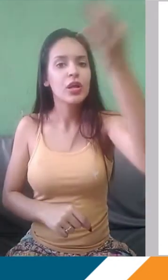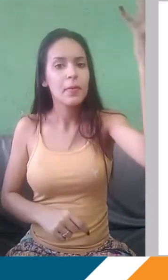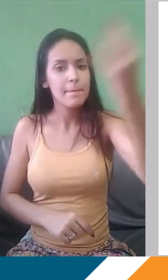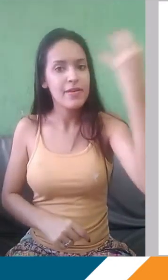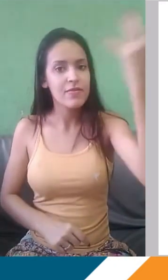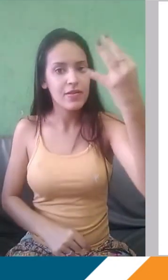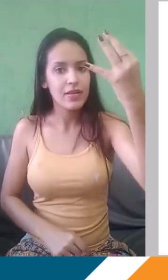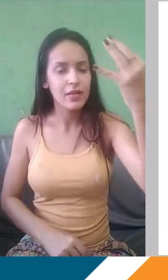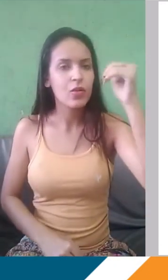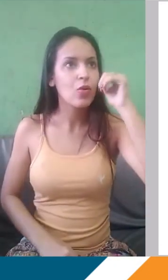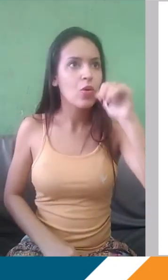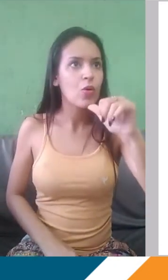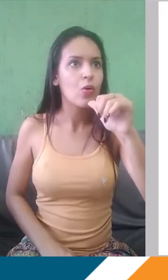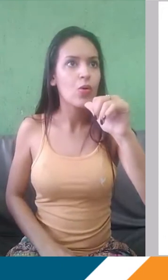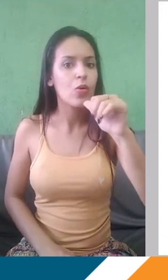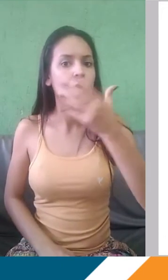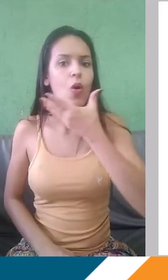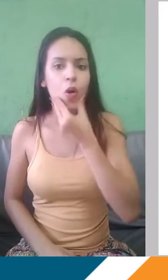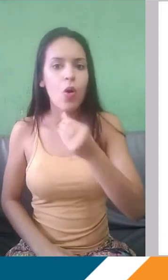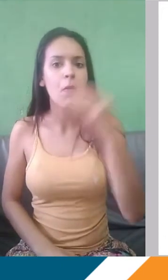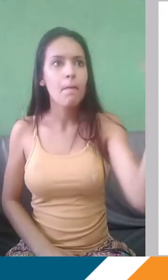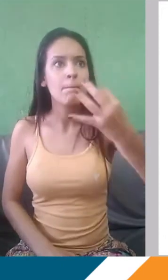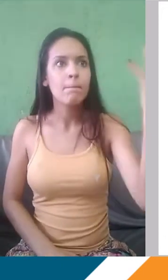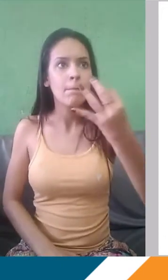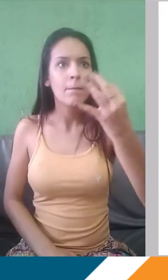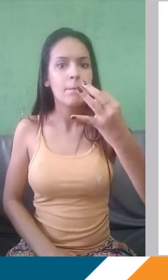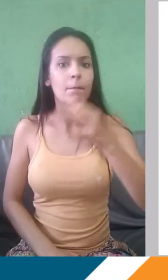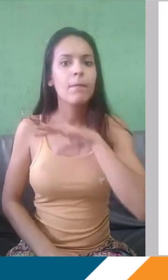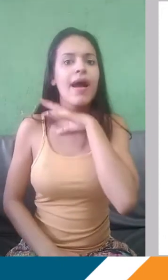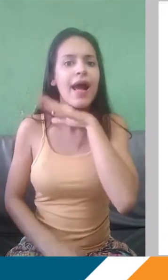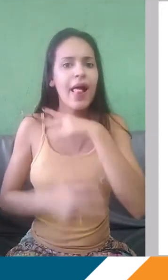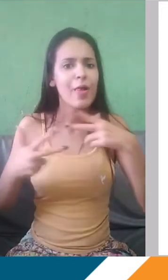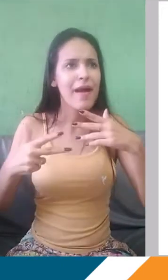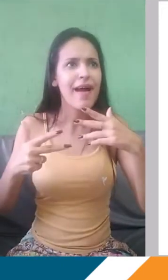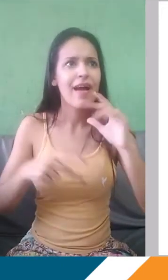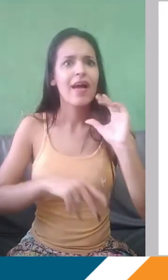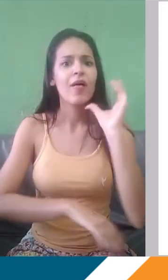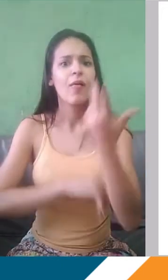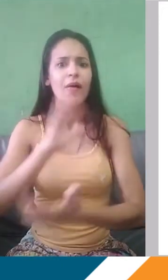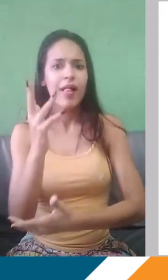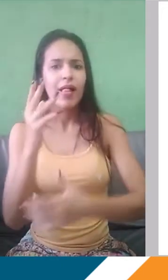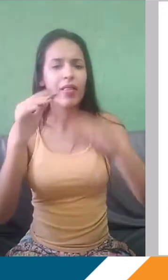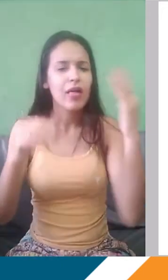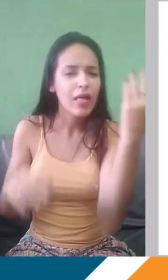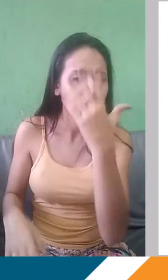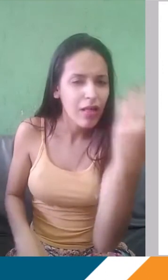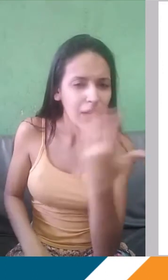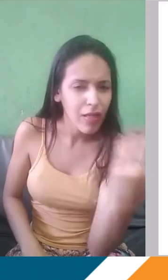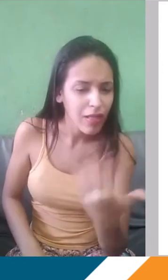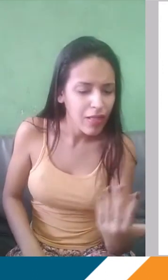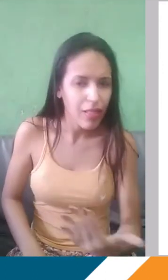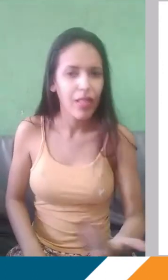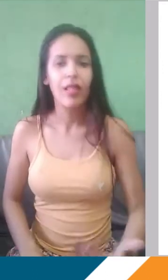baixo, fazendo-se uma alusão àqueles cartazes de exame de vista. A